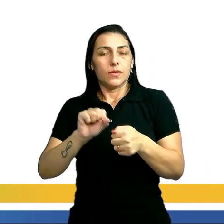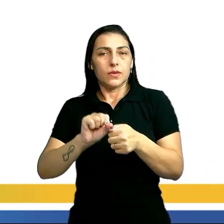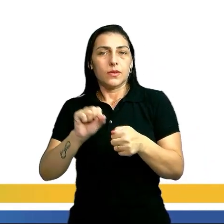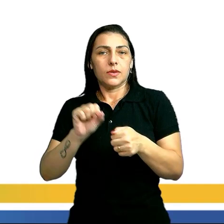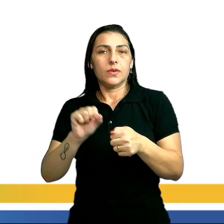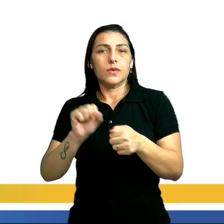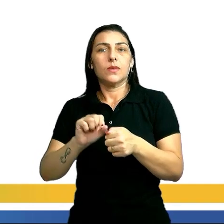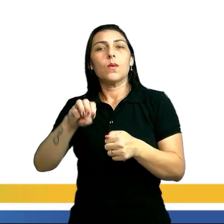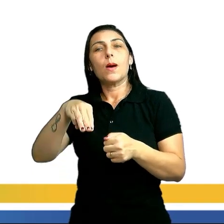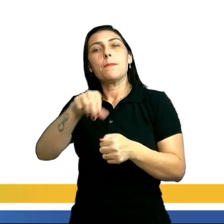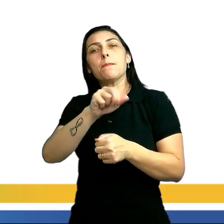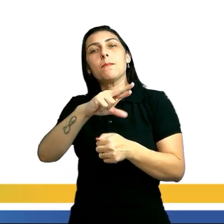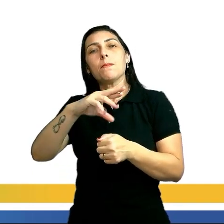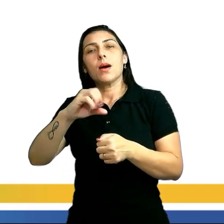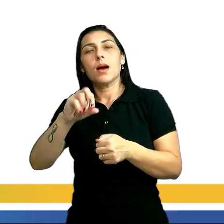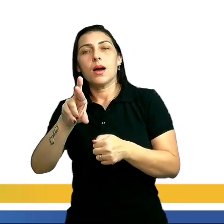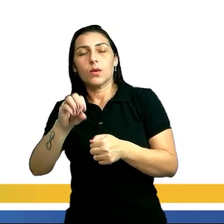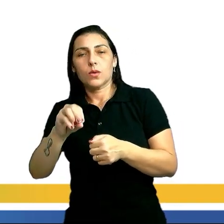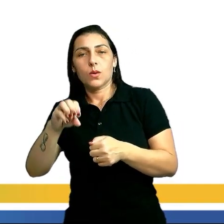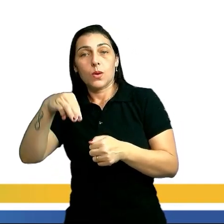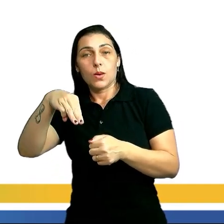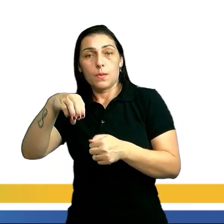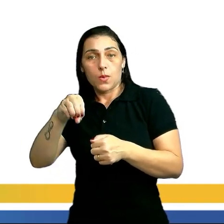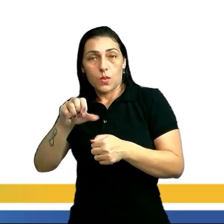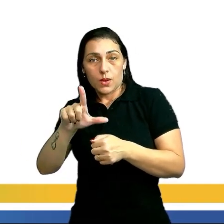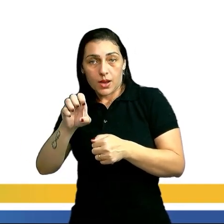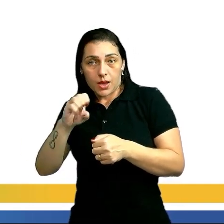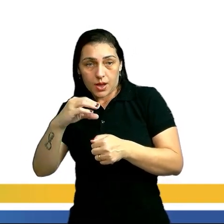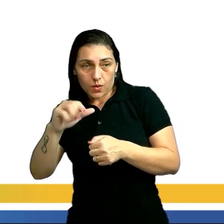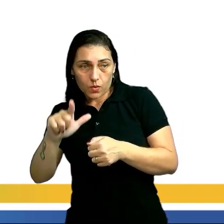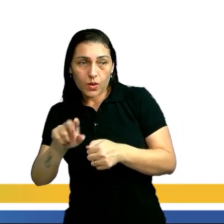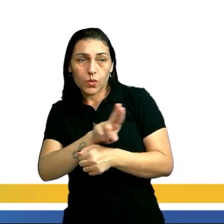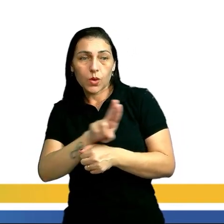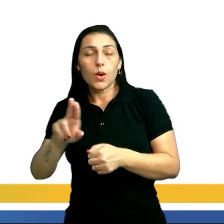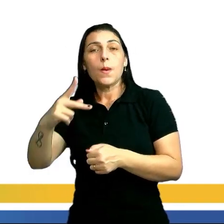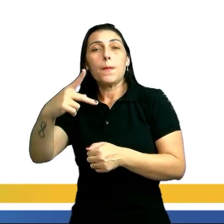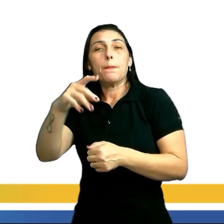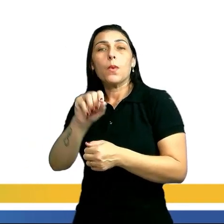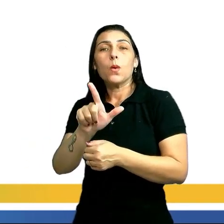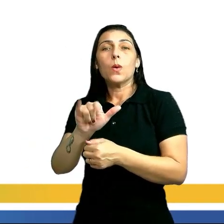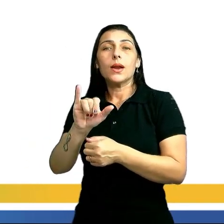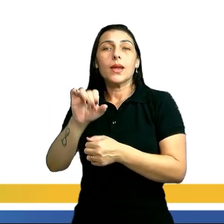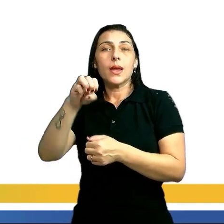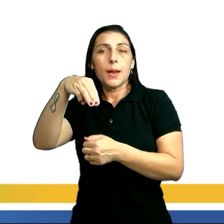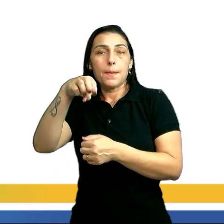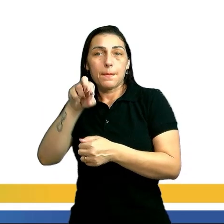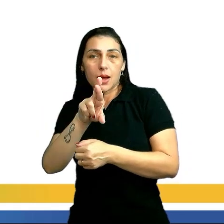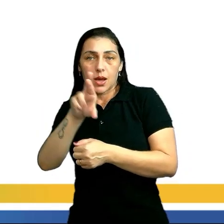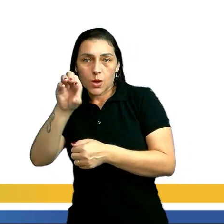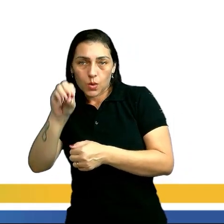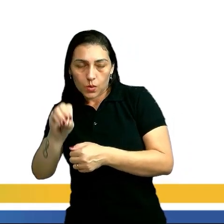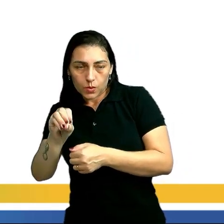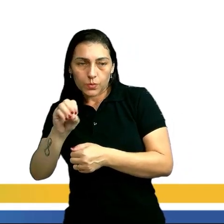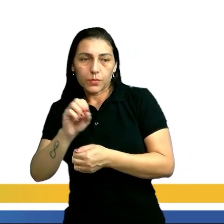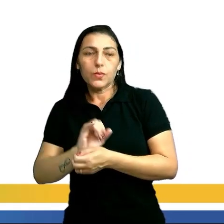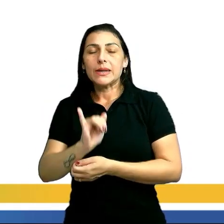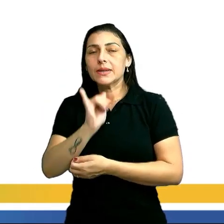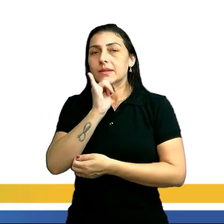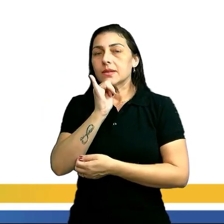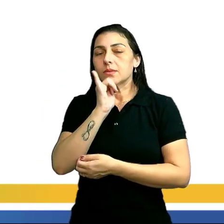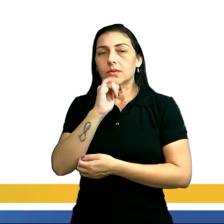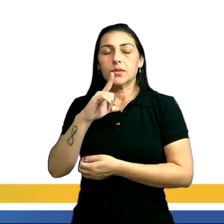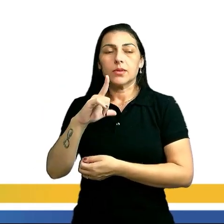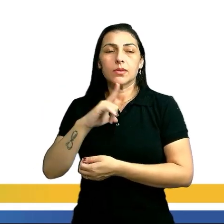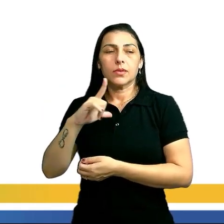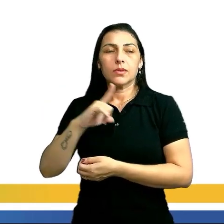uma macromolécula, uma molécula maior, que nós denominamos aí de polímero, certinho? O exemplo, nós